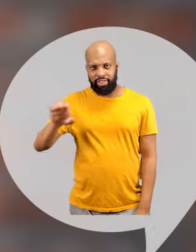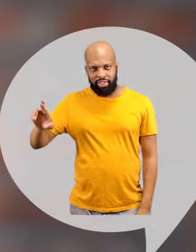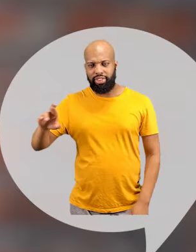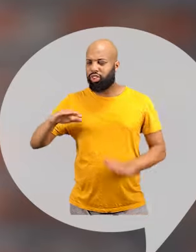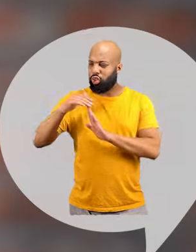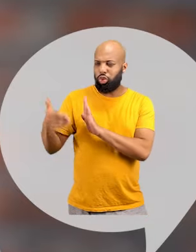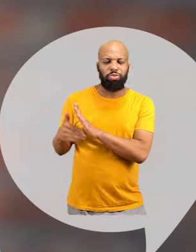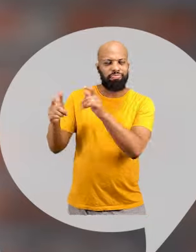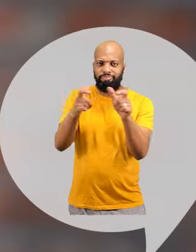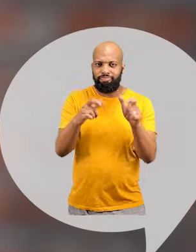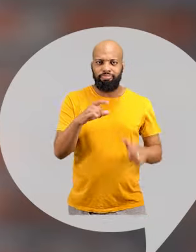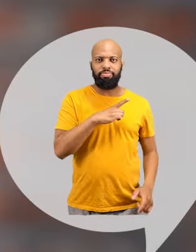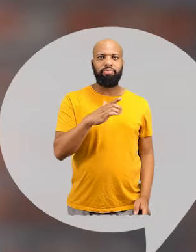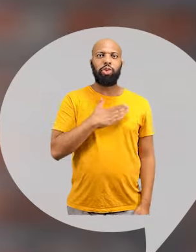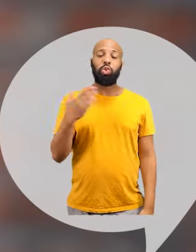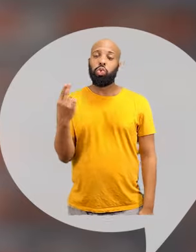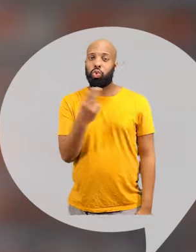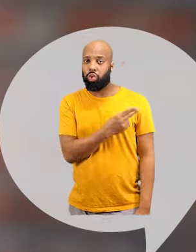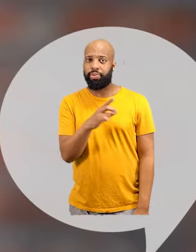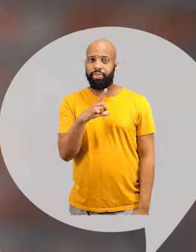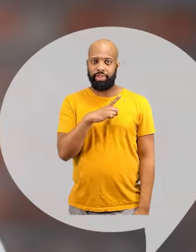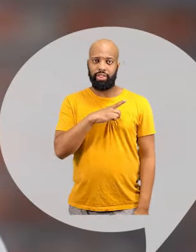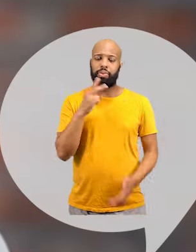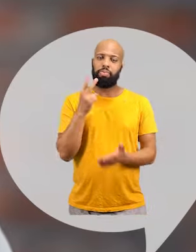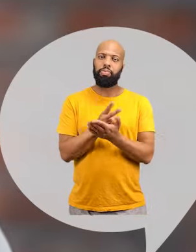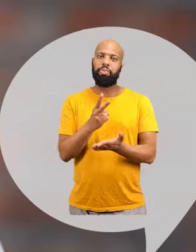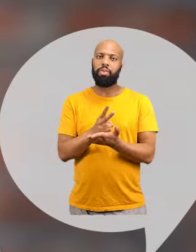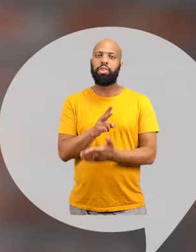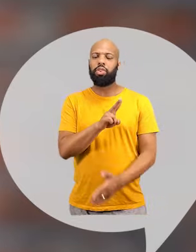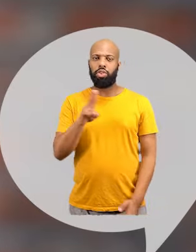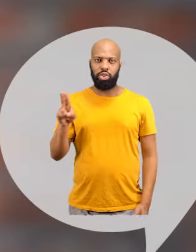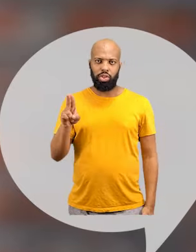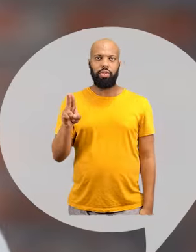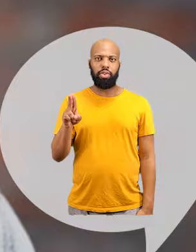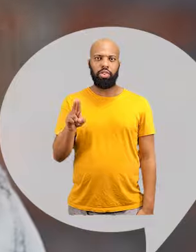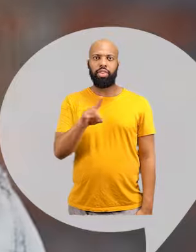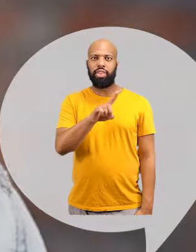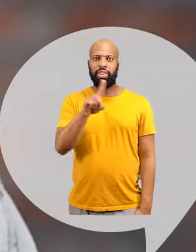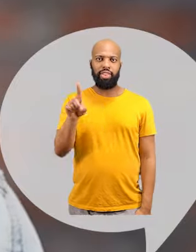todos os lugares e todos lá tá tudo lá mesmo nome Gabriel